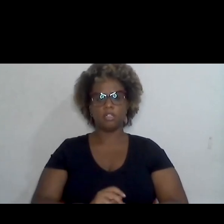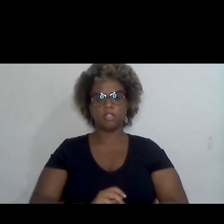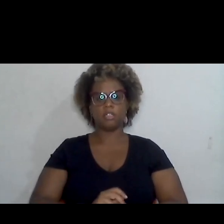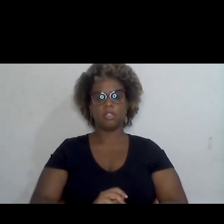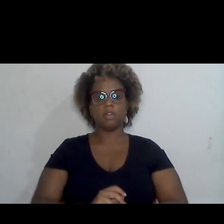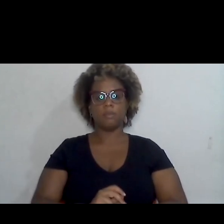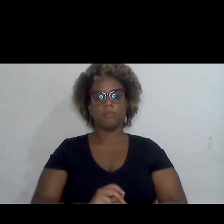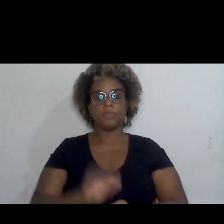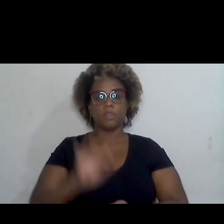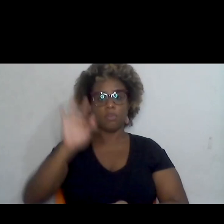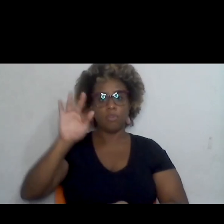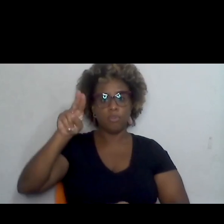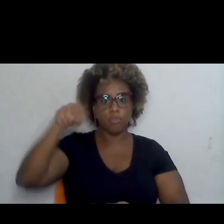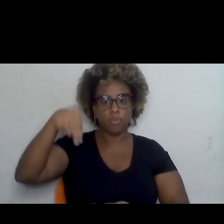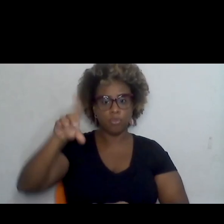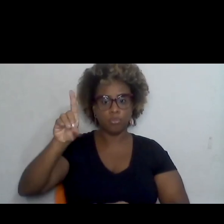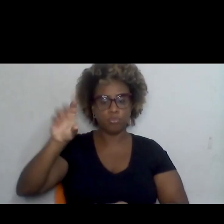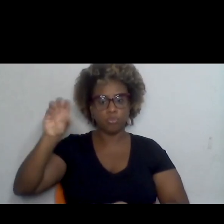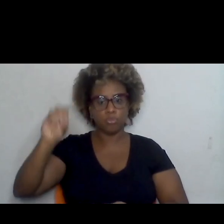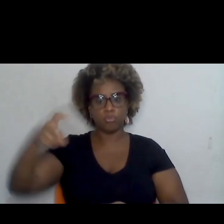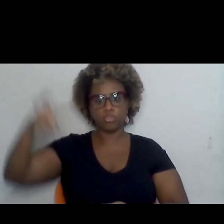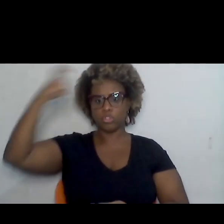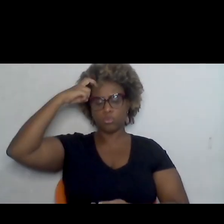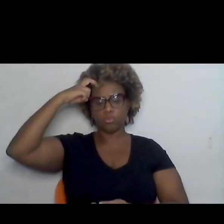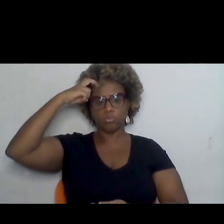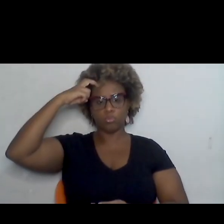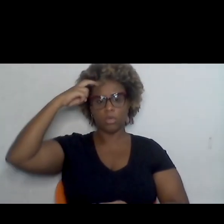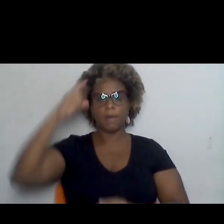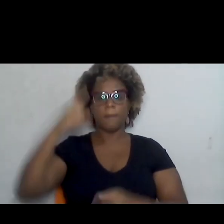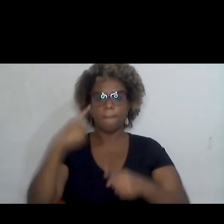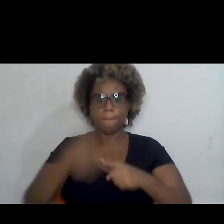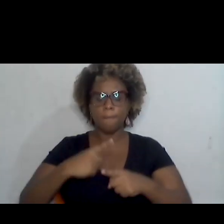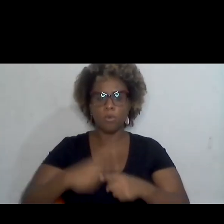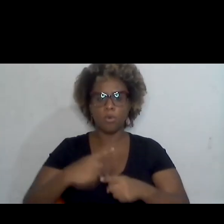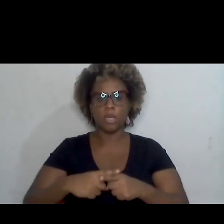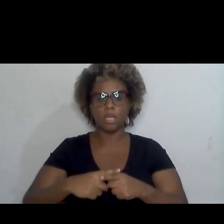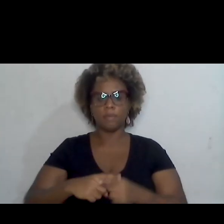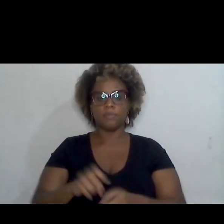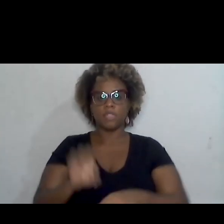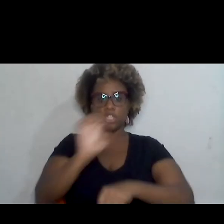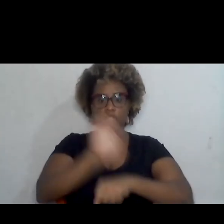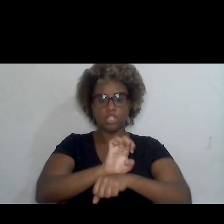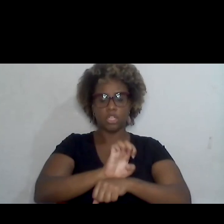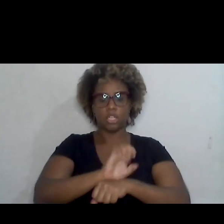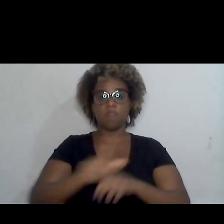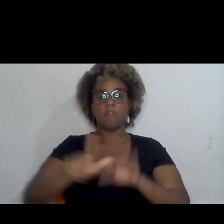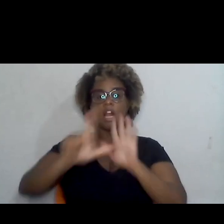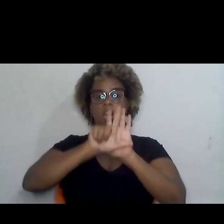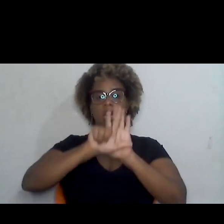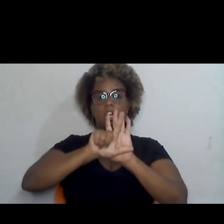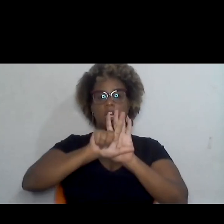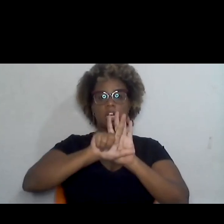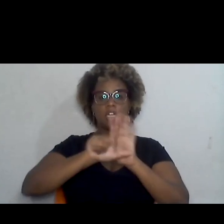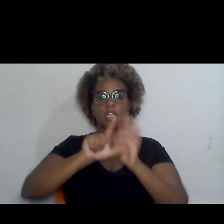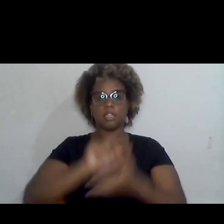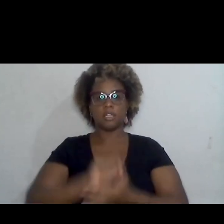de Cultura, e sim pelo orçamento próprio da Secretaria, porque é um corpo estável da Secretaria, está na Lei Orgânica do Estado da Bahia, assim